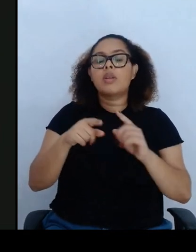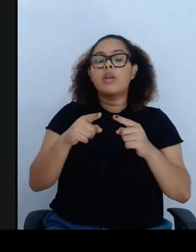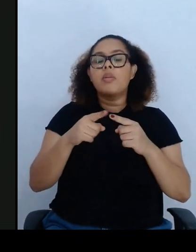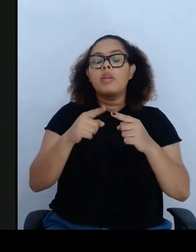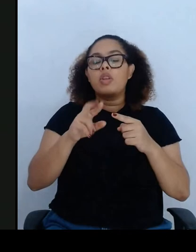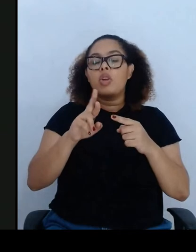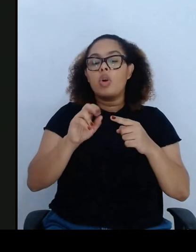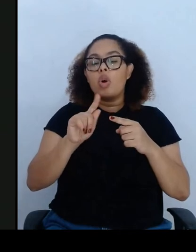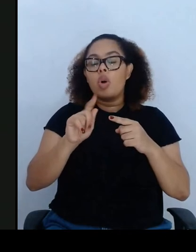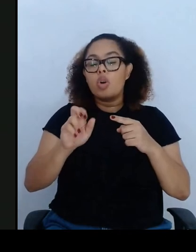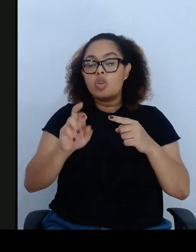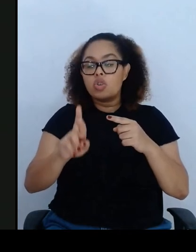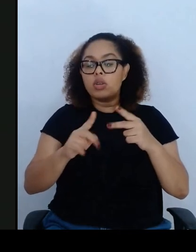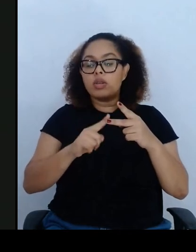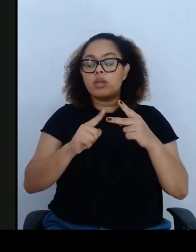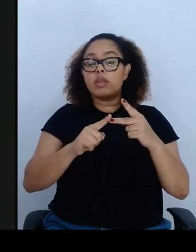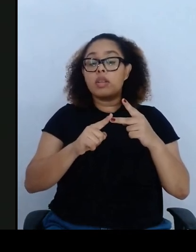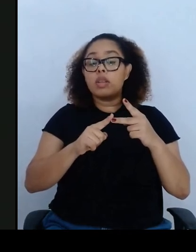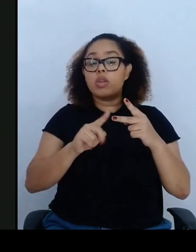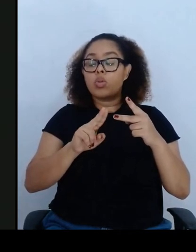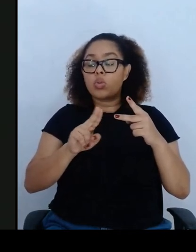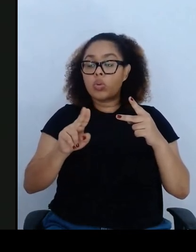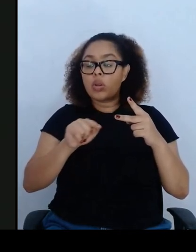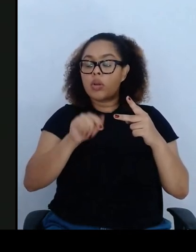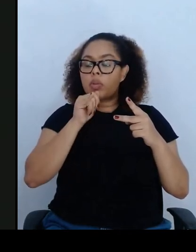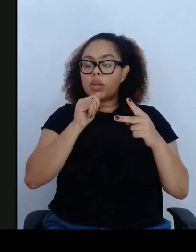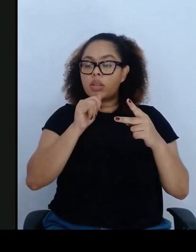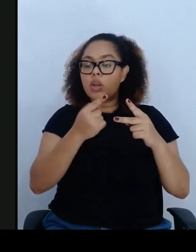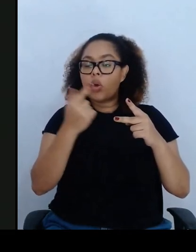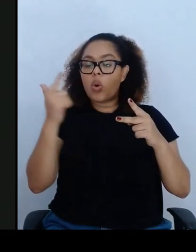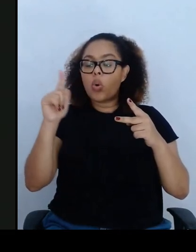que é o pseudônimo de